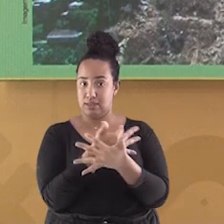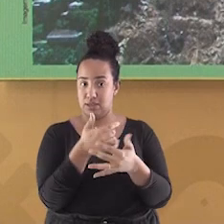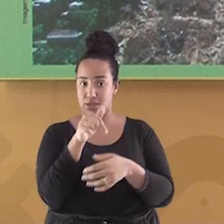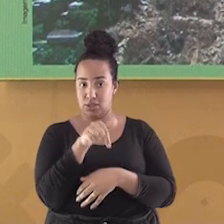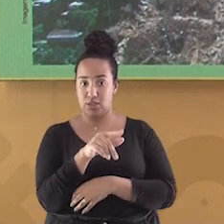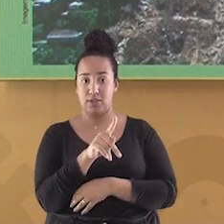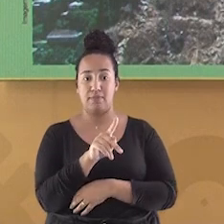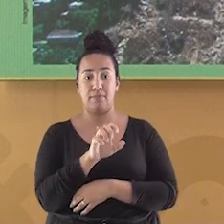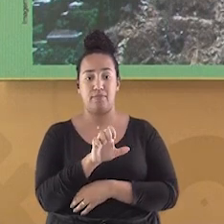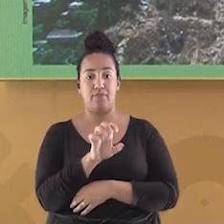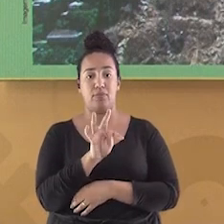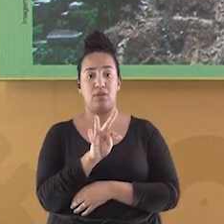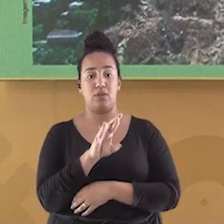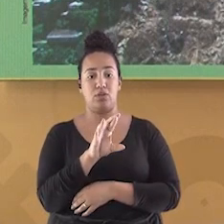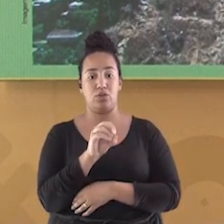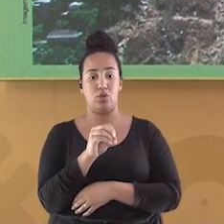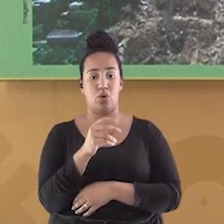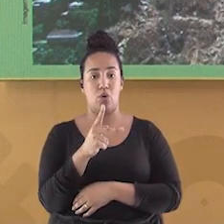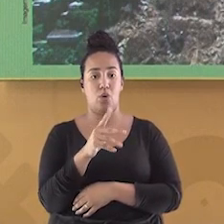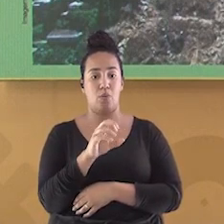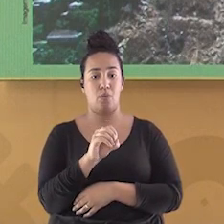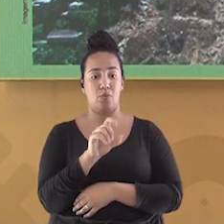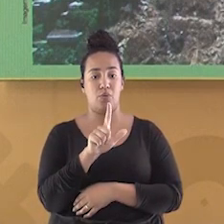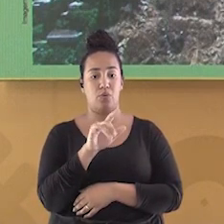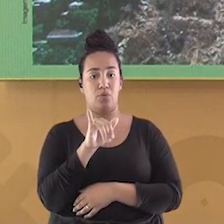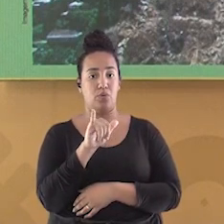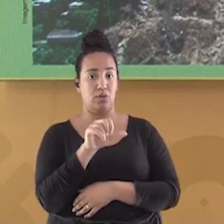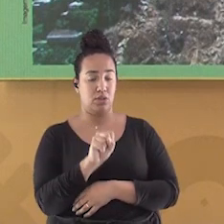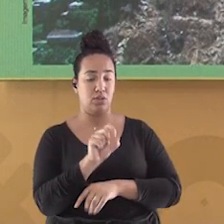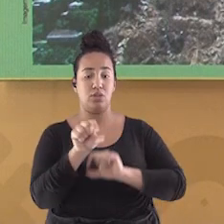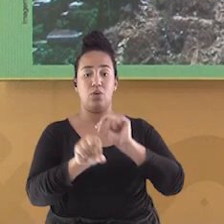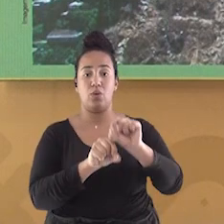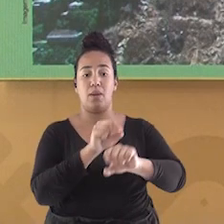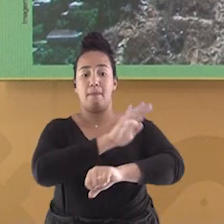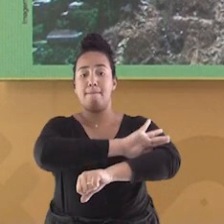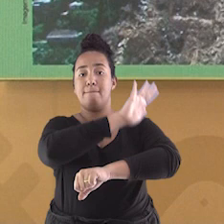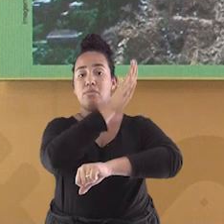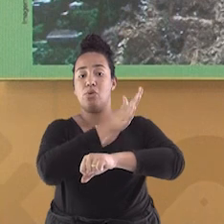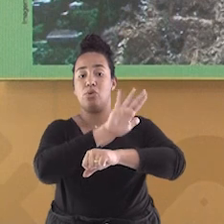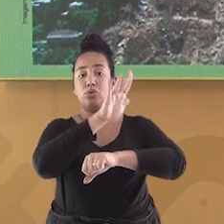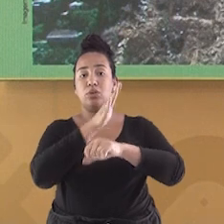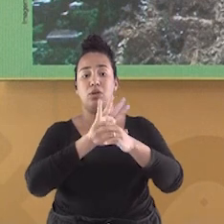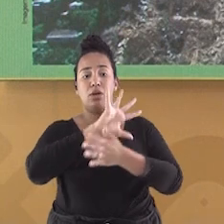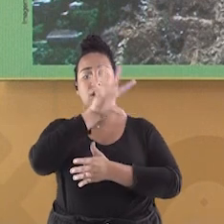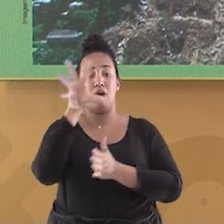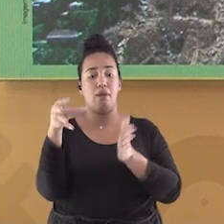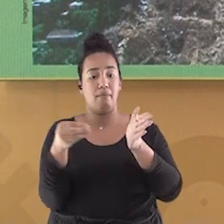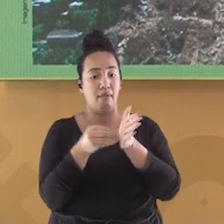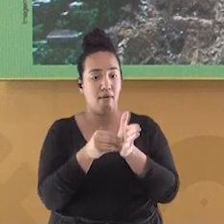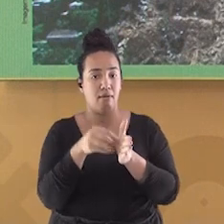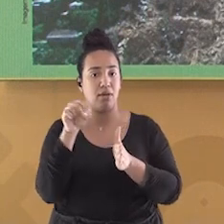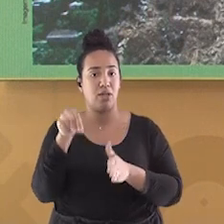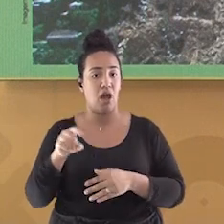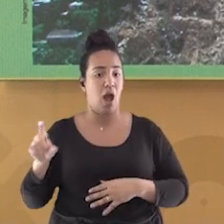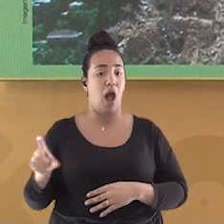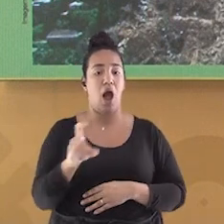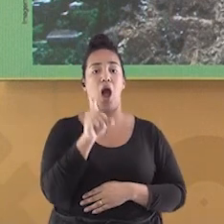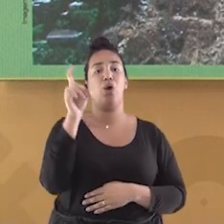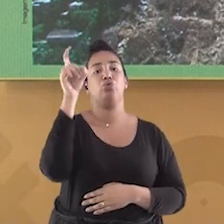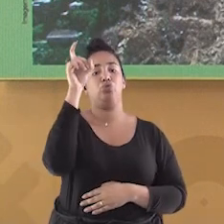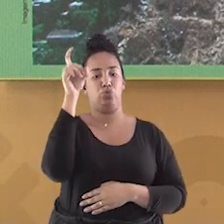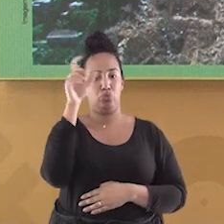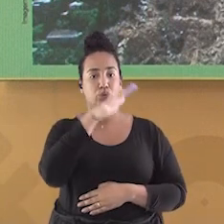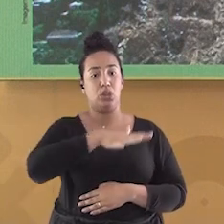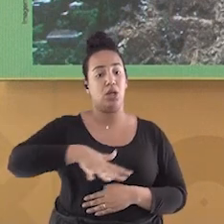Petrópolis fica numa região montanhosa, cercada de Mata Atlântica, com uma altitude bem